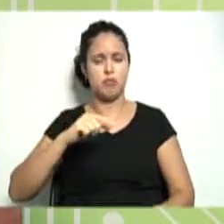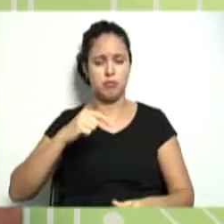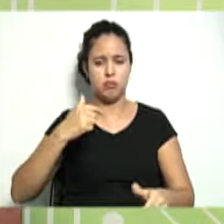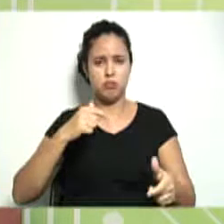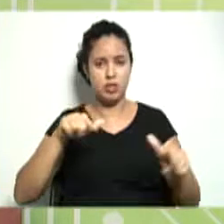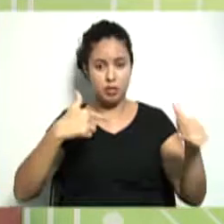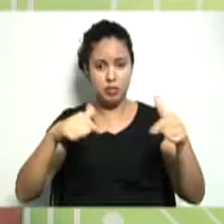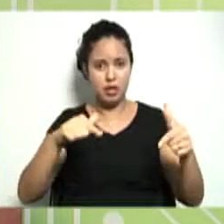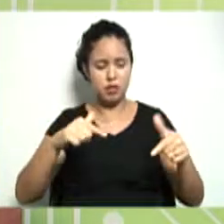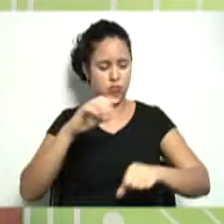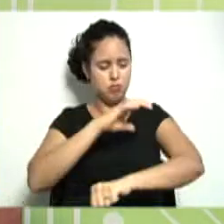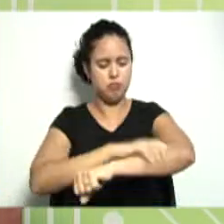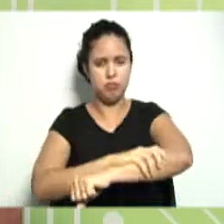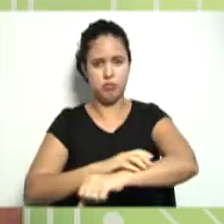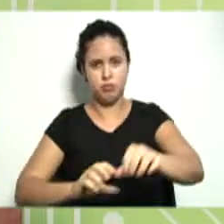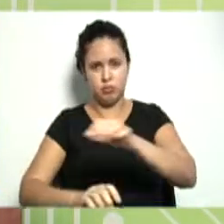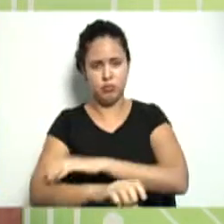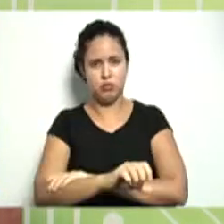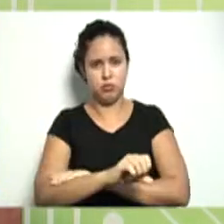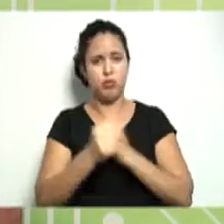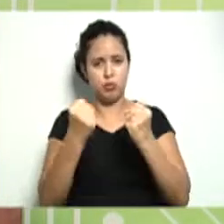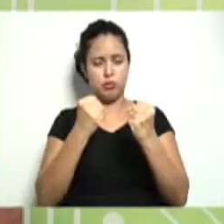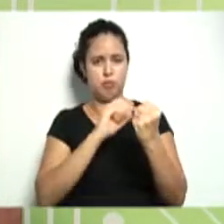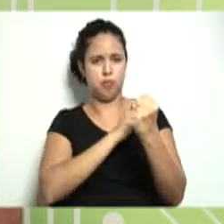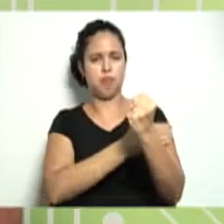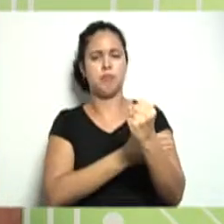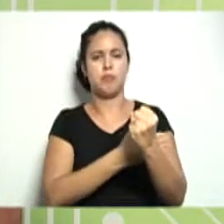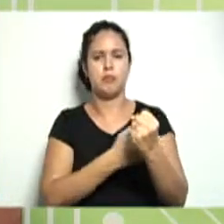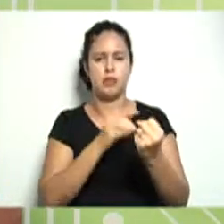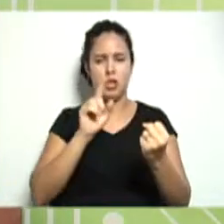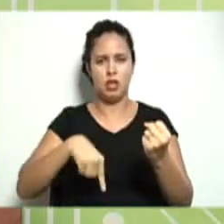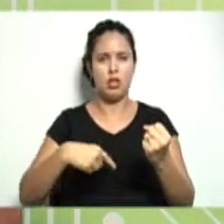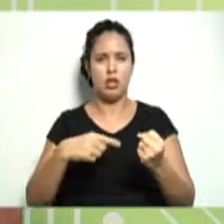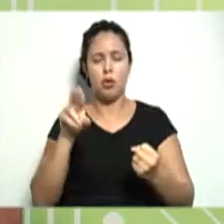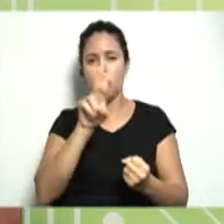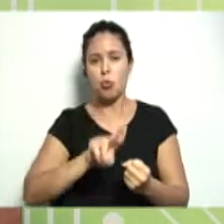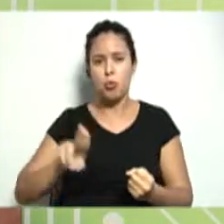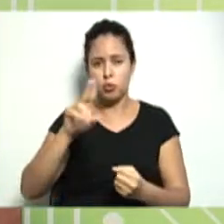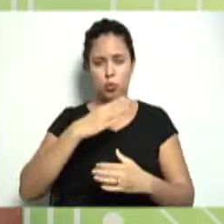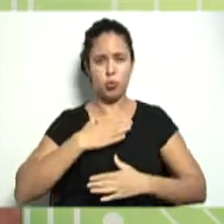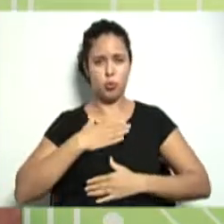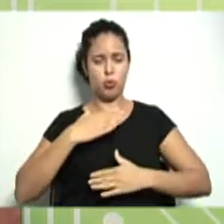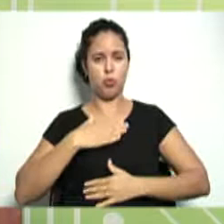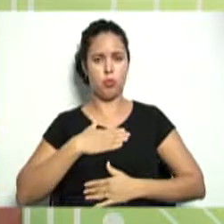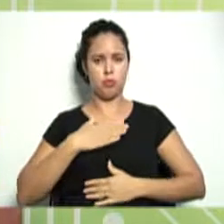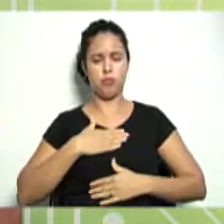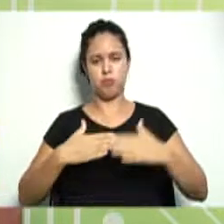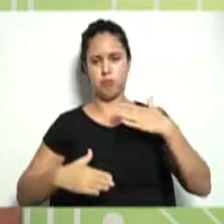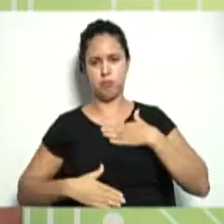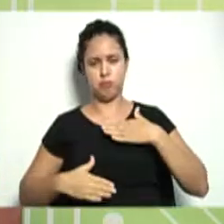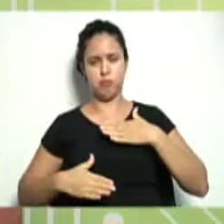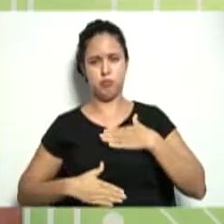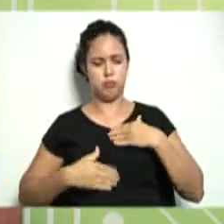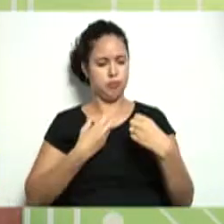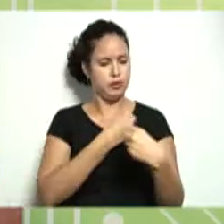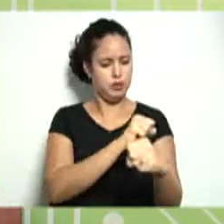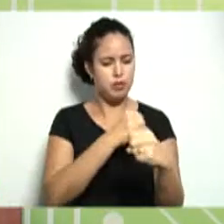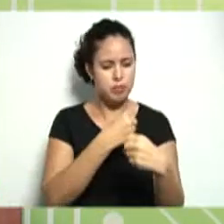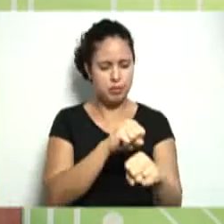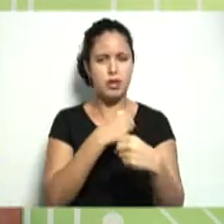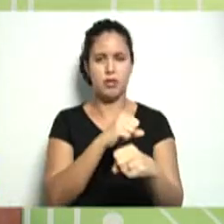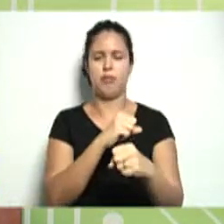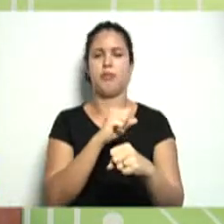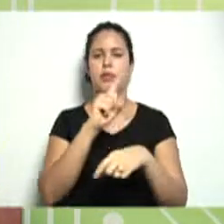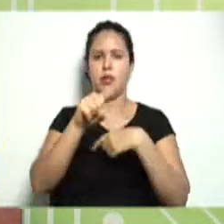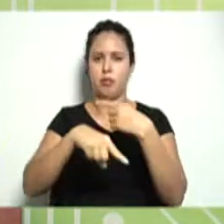Elas utilizam mais o seu corpo para realizar o trabalho remunerado que elas exercem